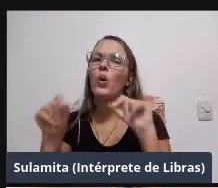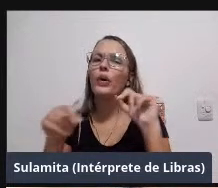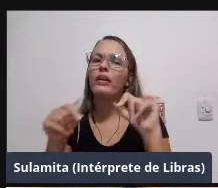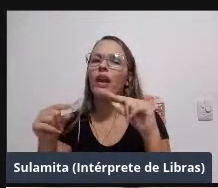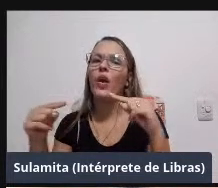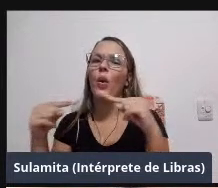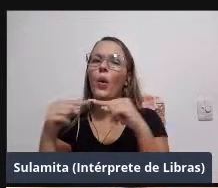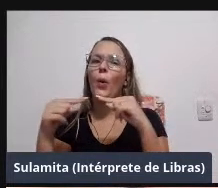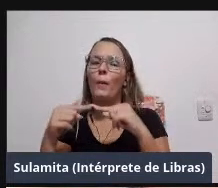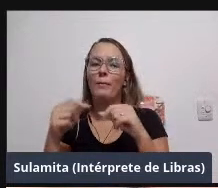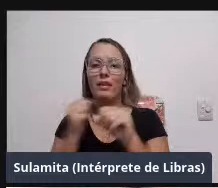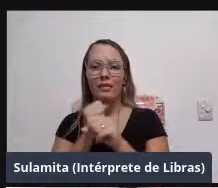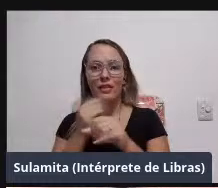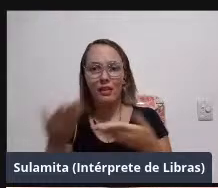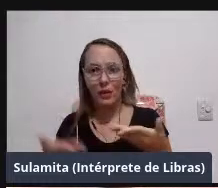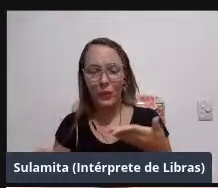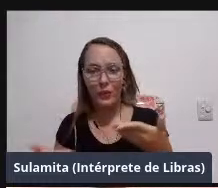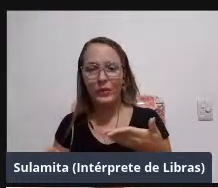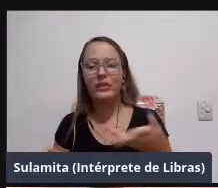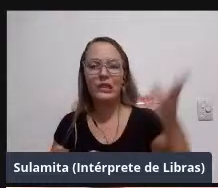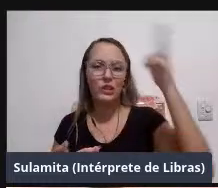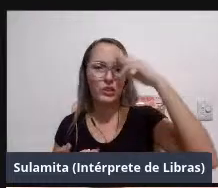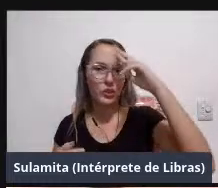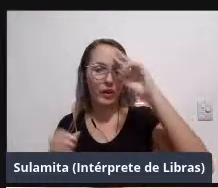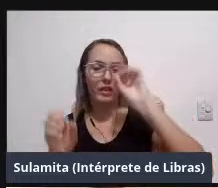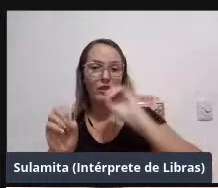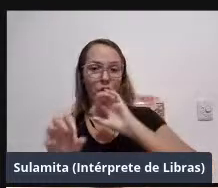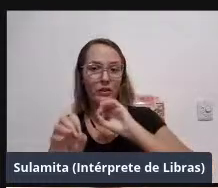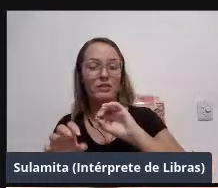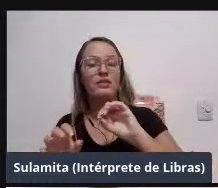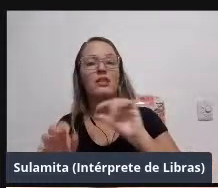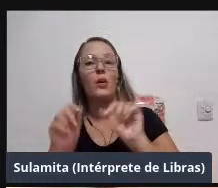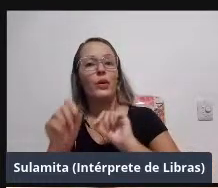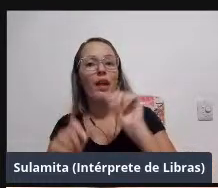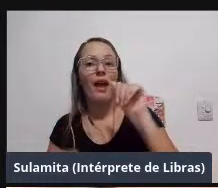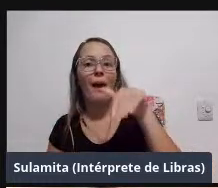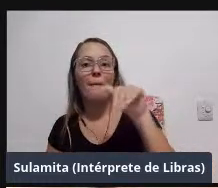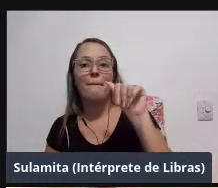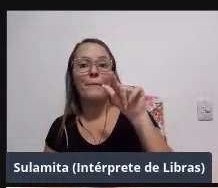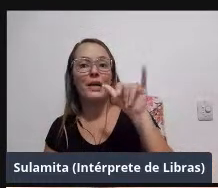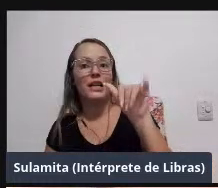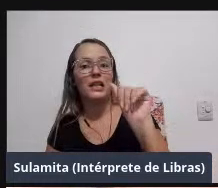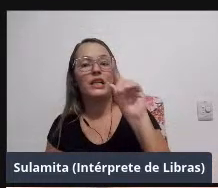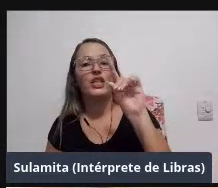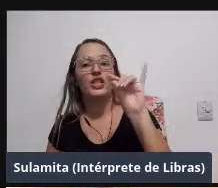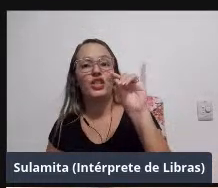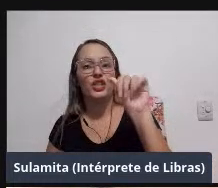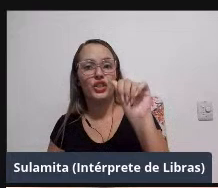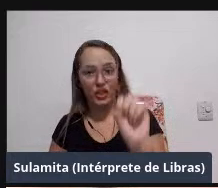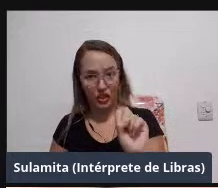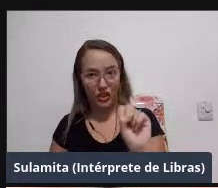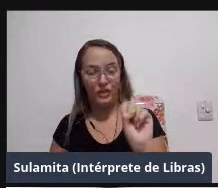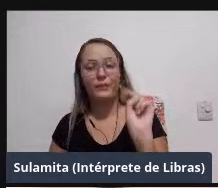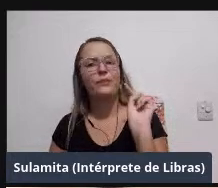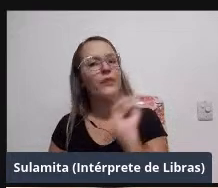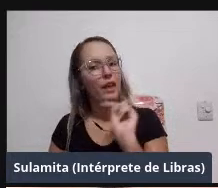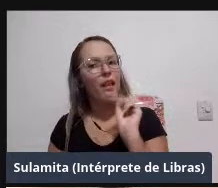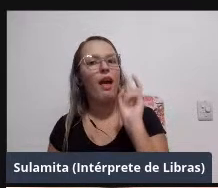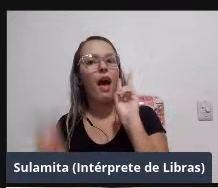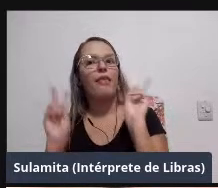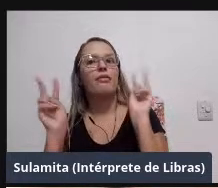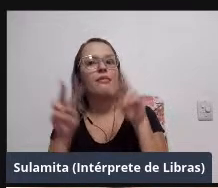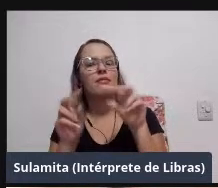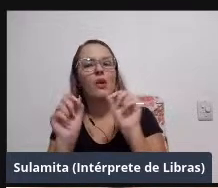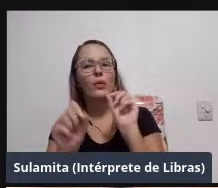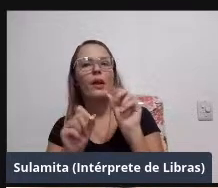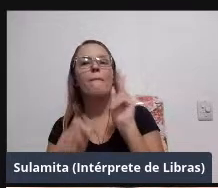pensadas pela história da educação são como as que a Amália Dias tem chamado a atenção, né, a